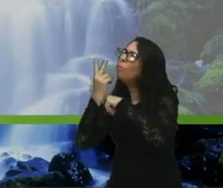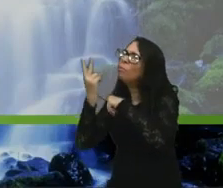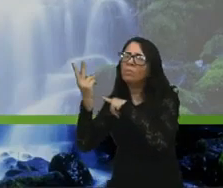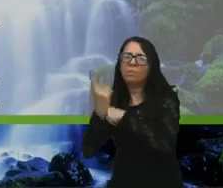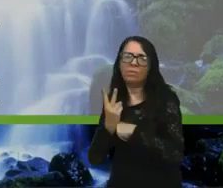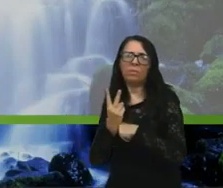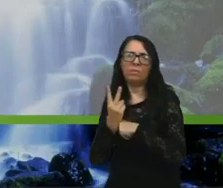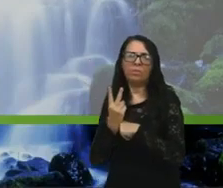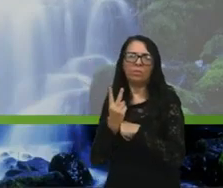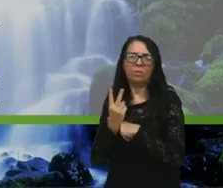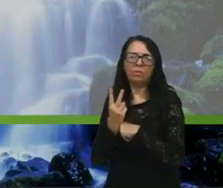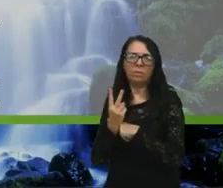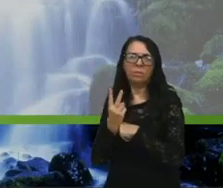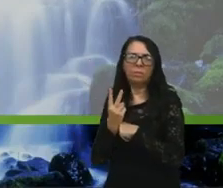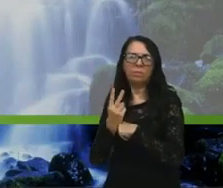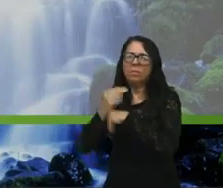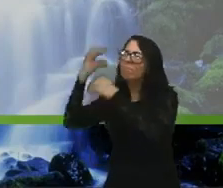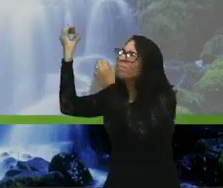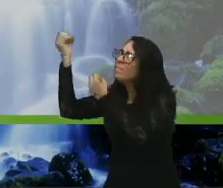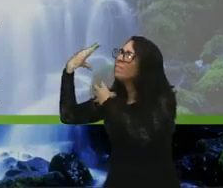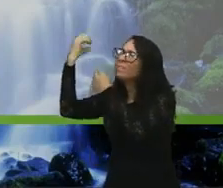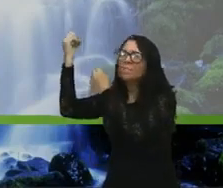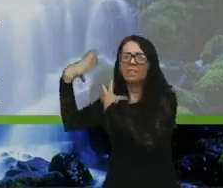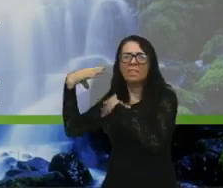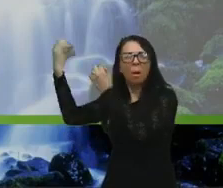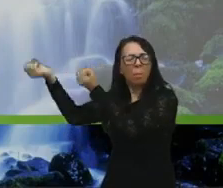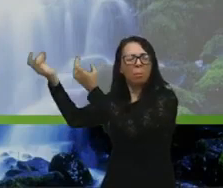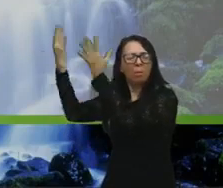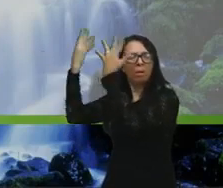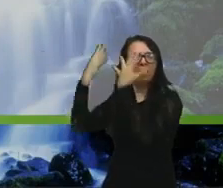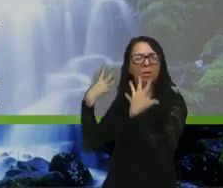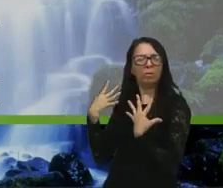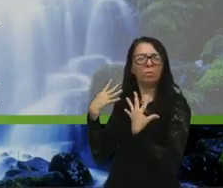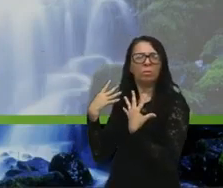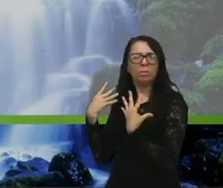O mover do Espírito Santo que transforma nossas vidas